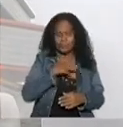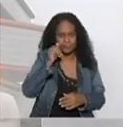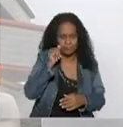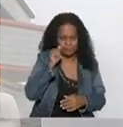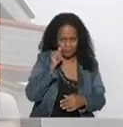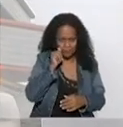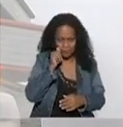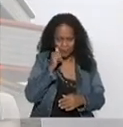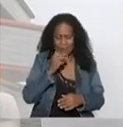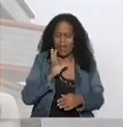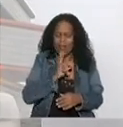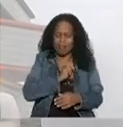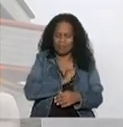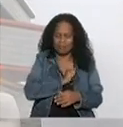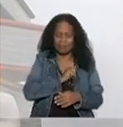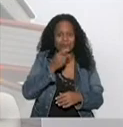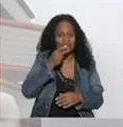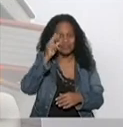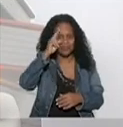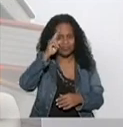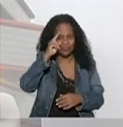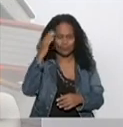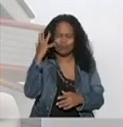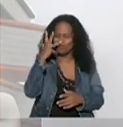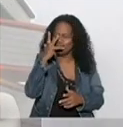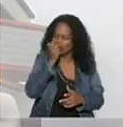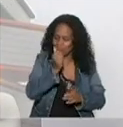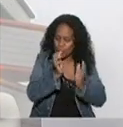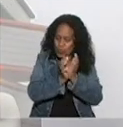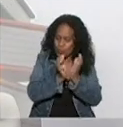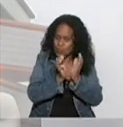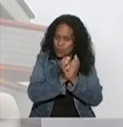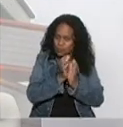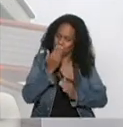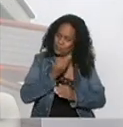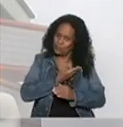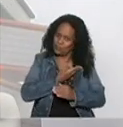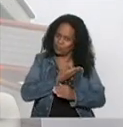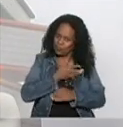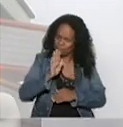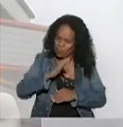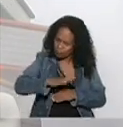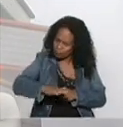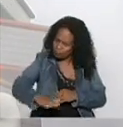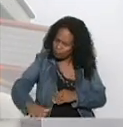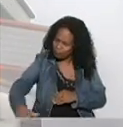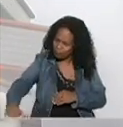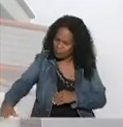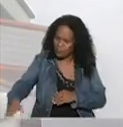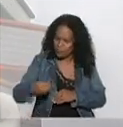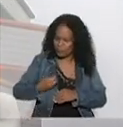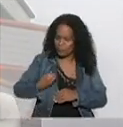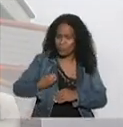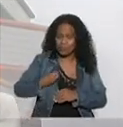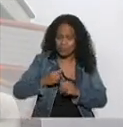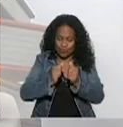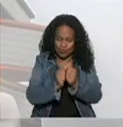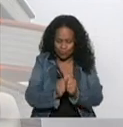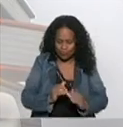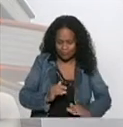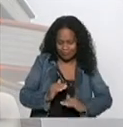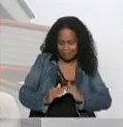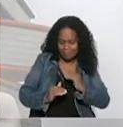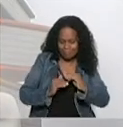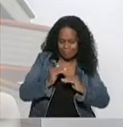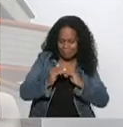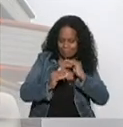vai fazer, o que vai ser quando crescer, o que nós vamos ser quando crescer, vinha a ideia de qualquer coisa desde que